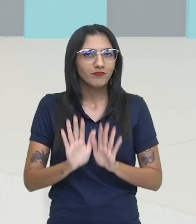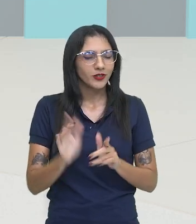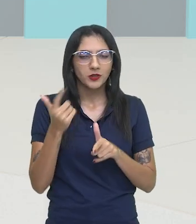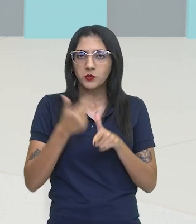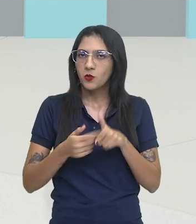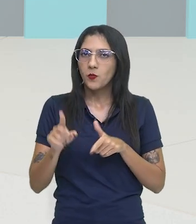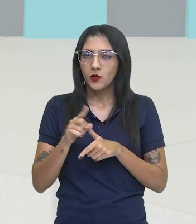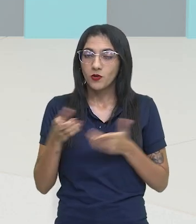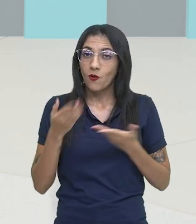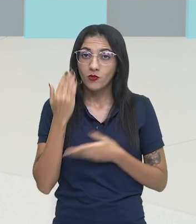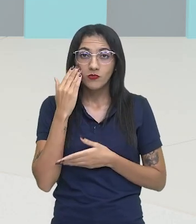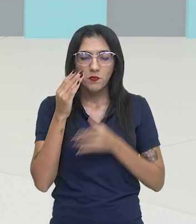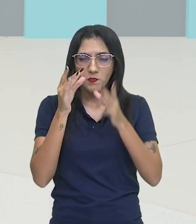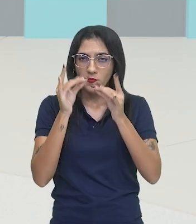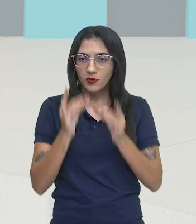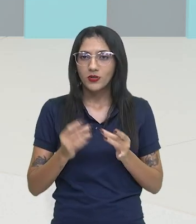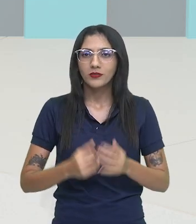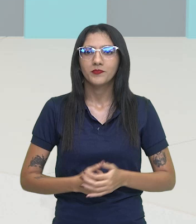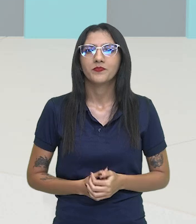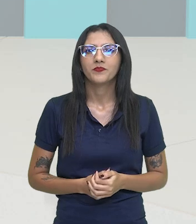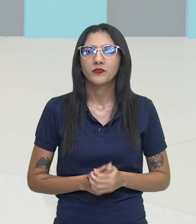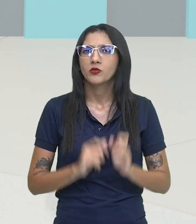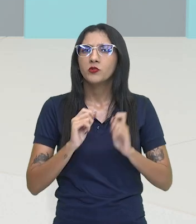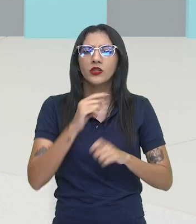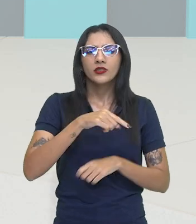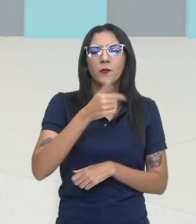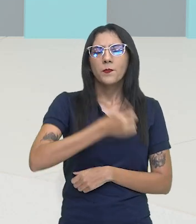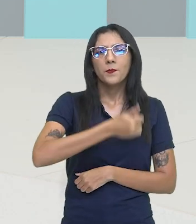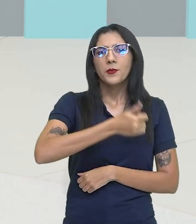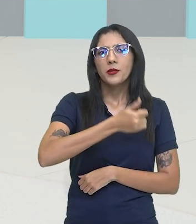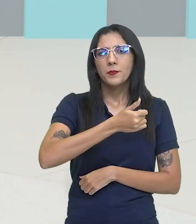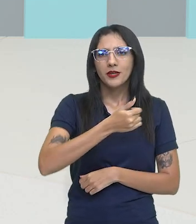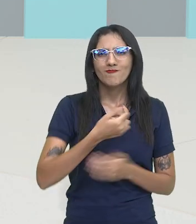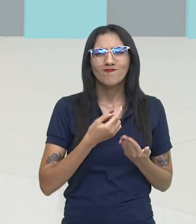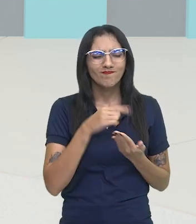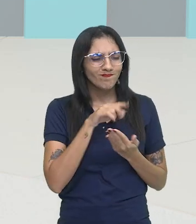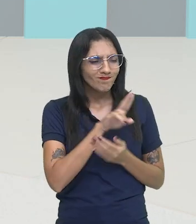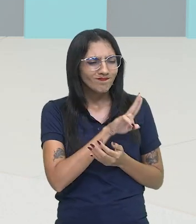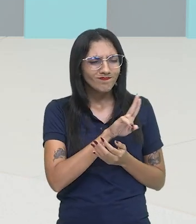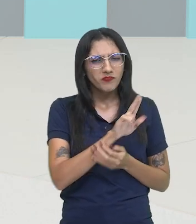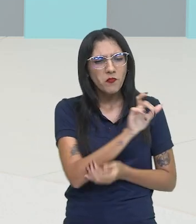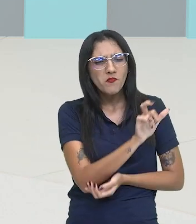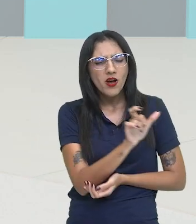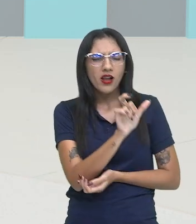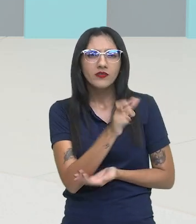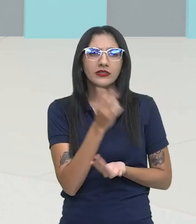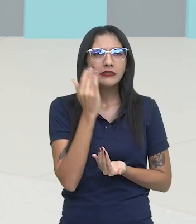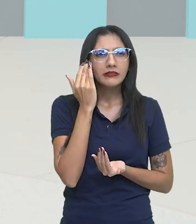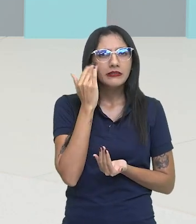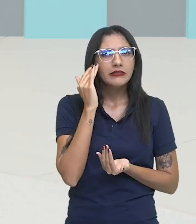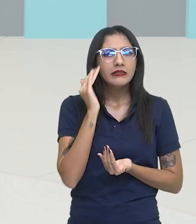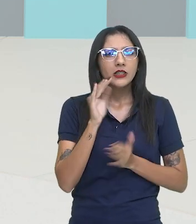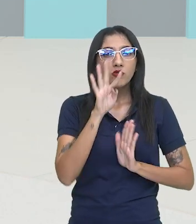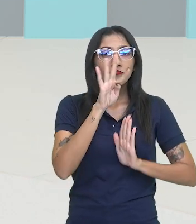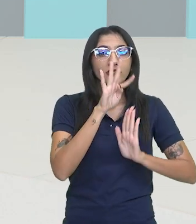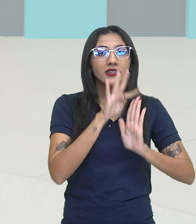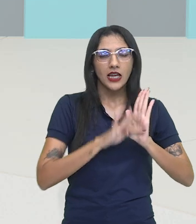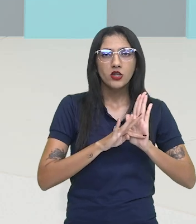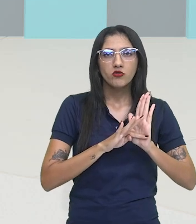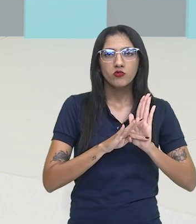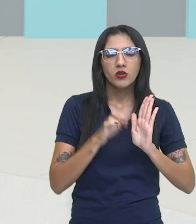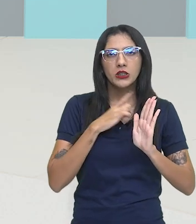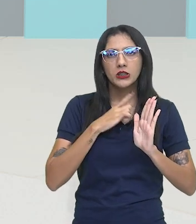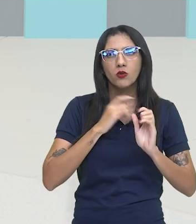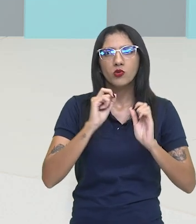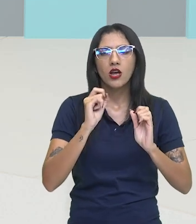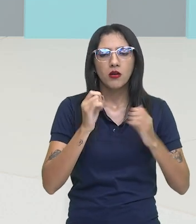gente vai entender agora. O que é a coesão sequencial? Pelo nome, a gente entende que é um texto que dá sequência. É